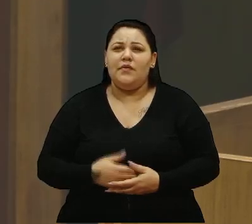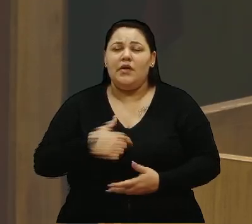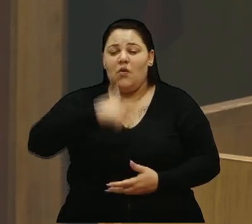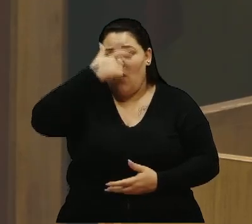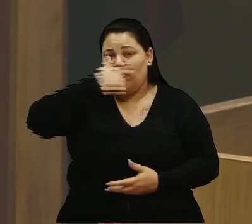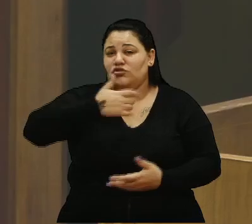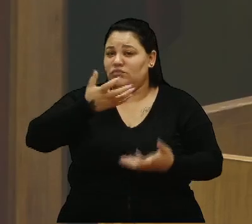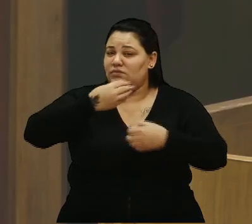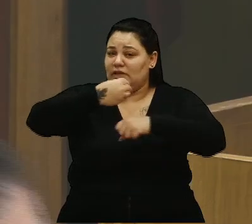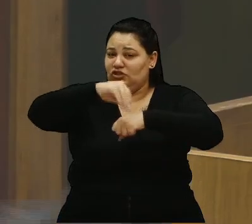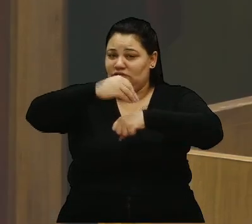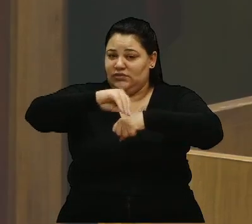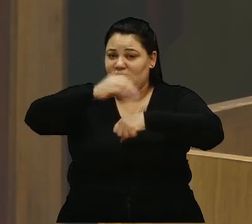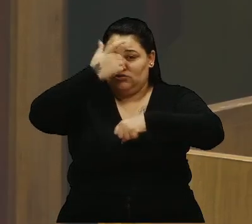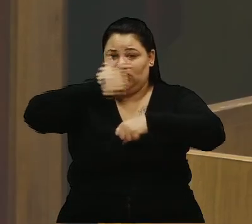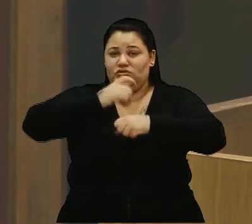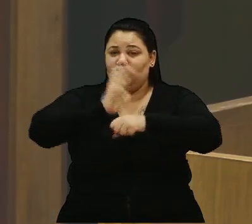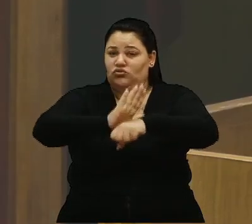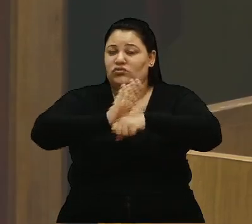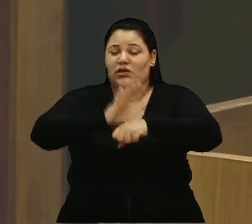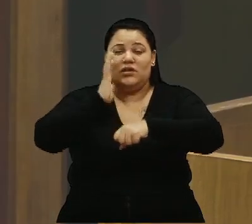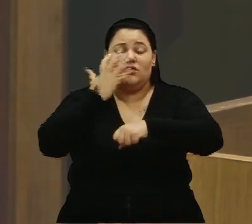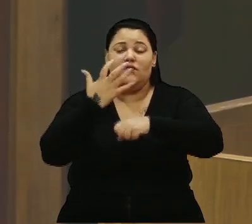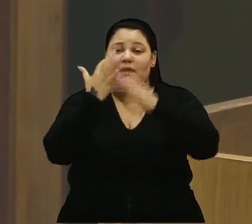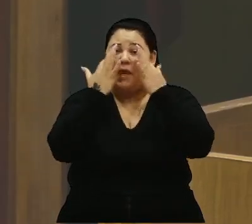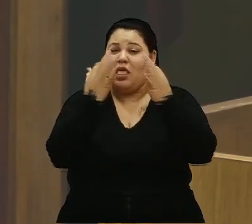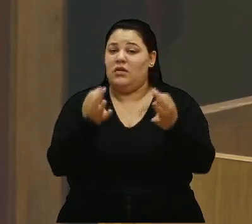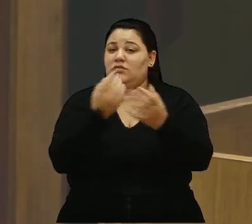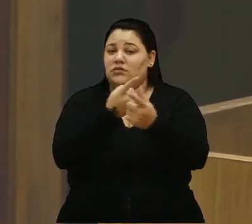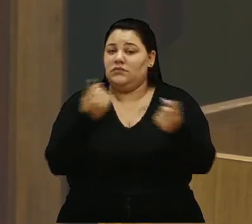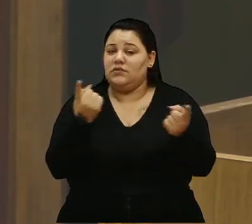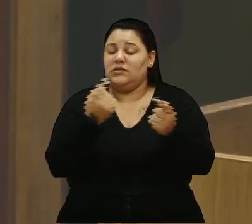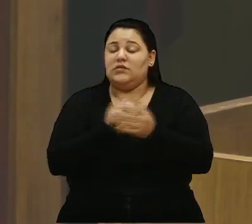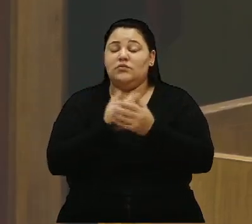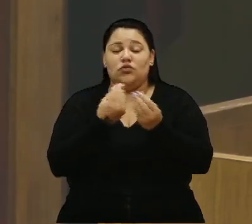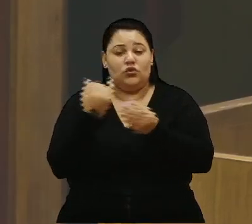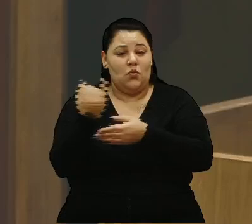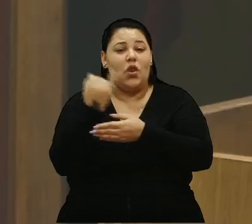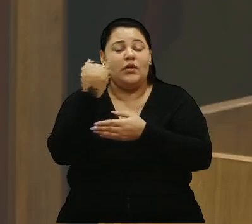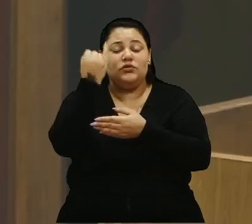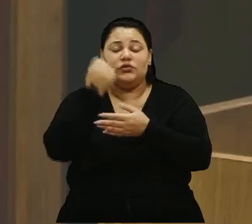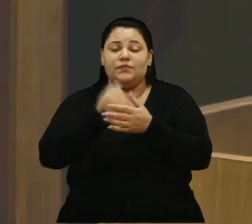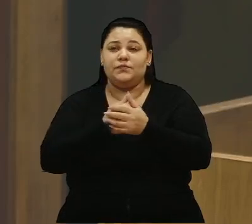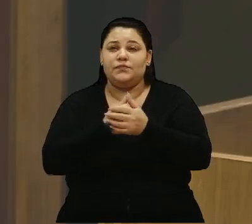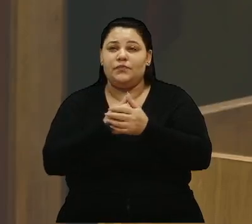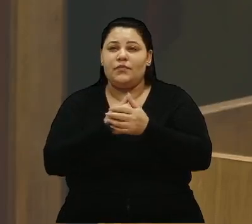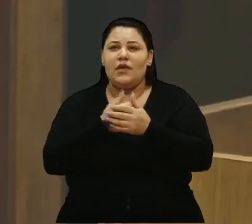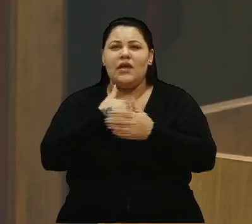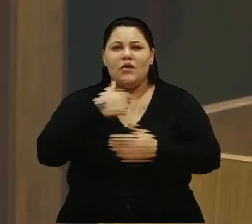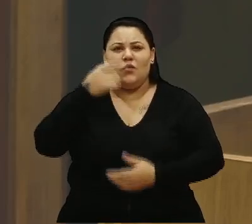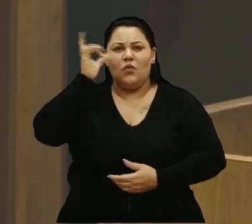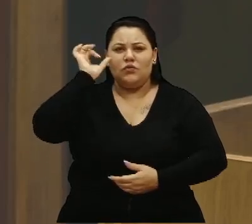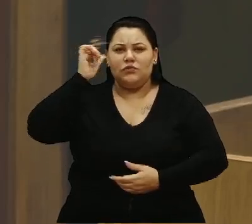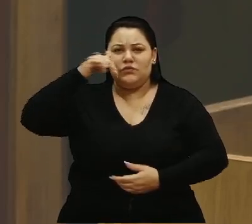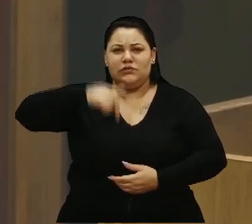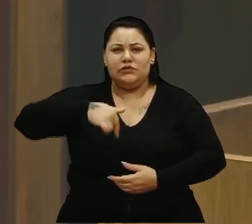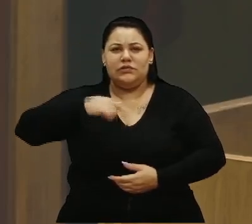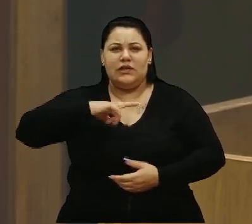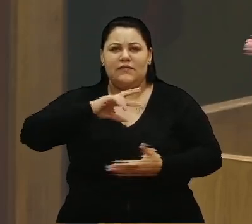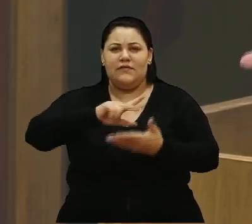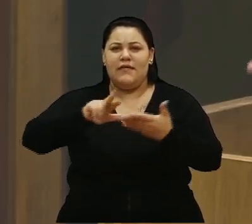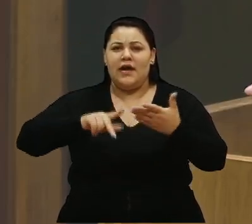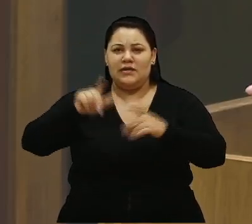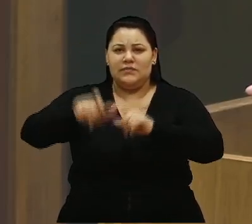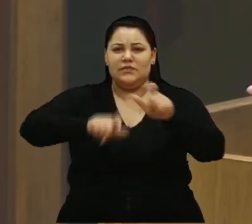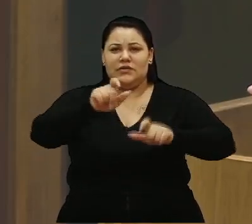alerta muito importante. Eu ontem estou aqui com várias pessoas